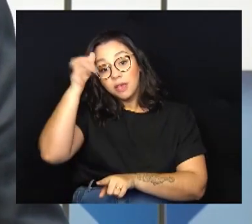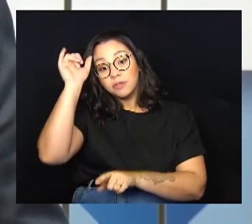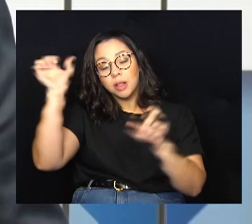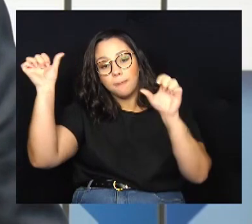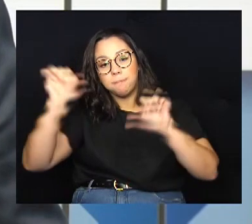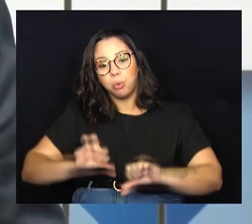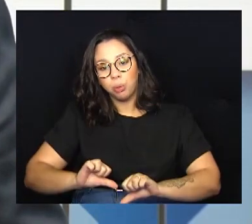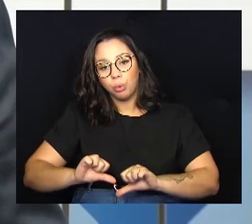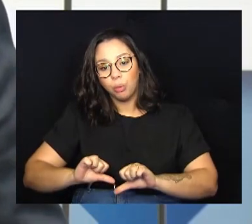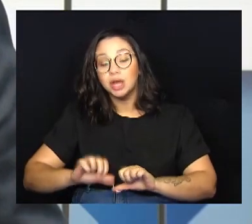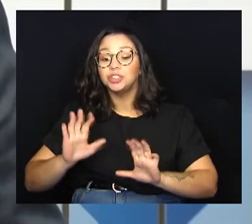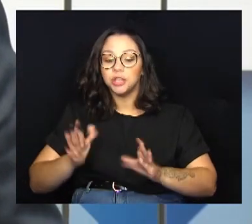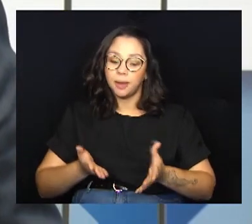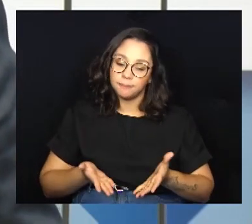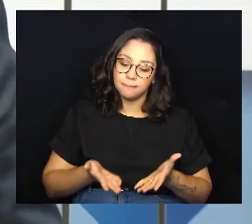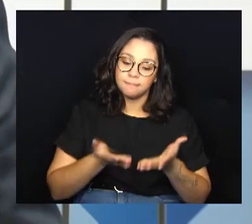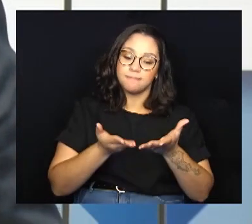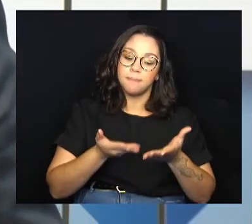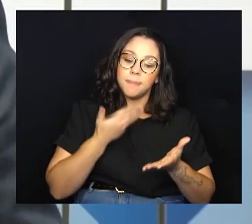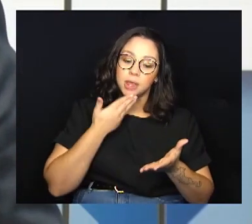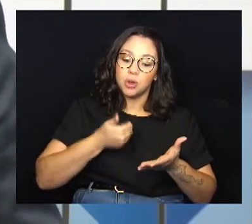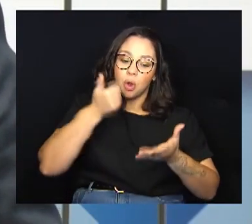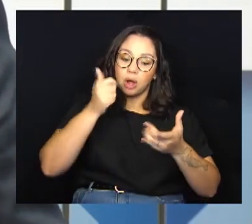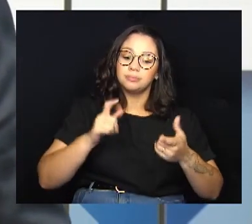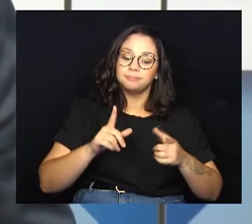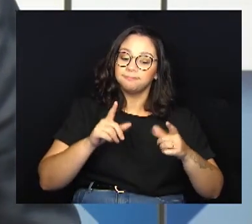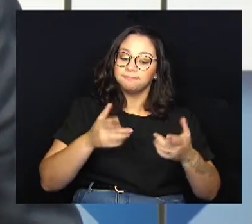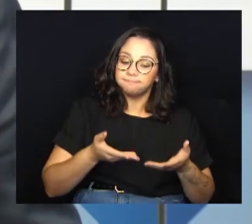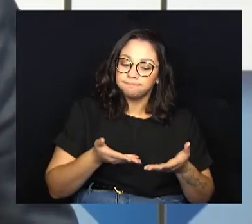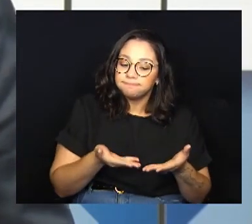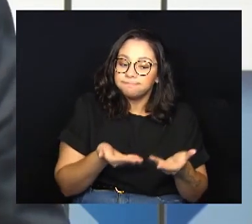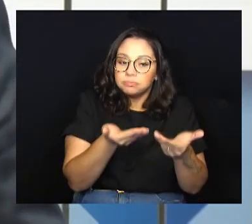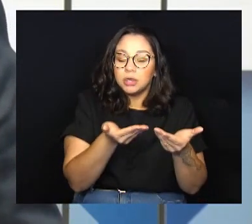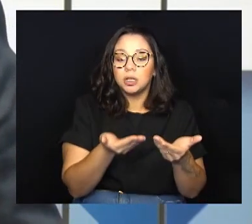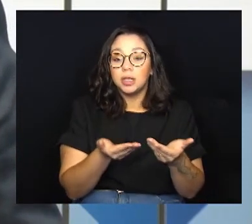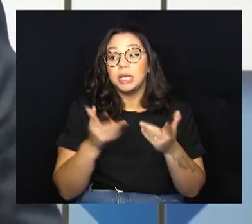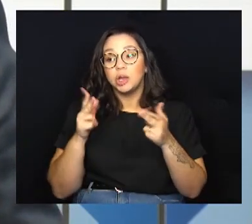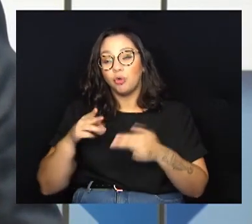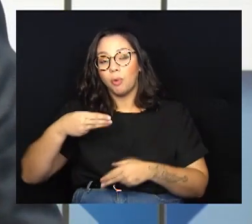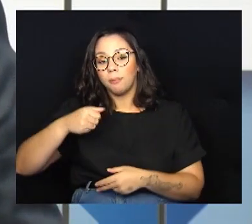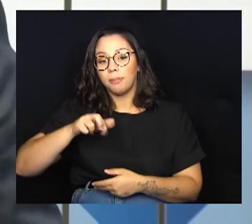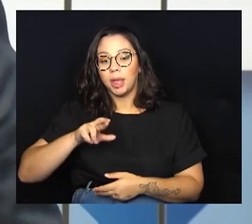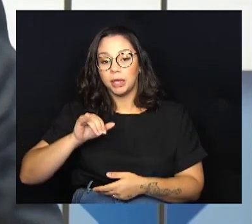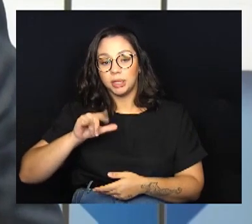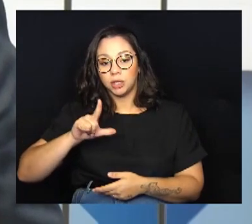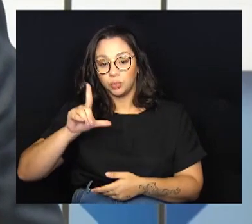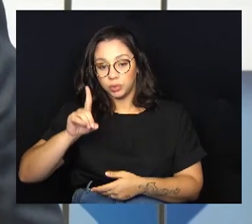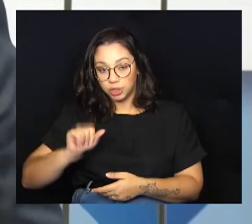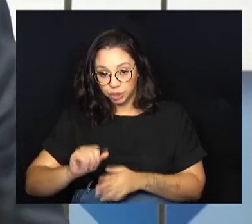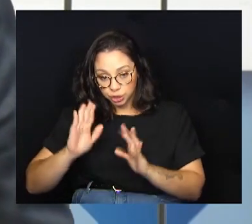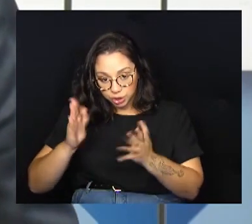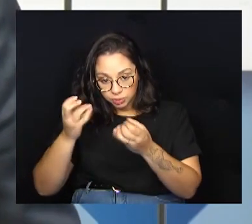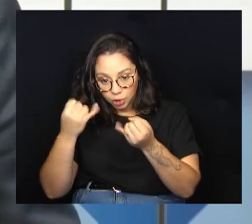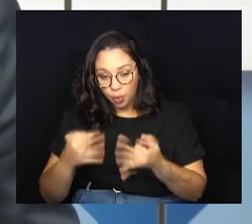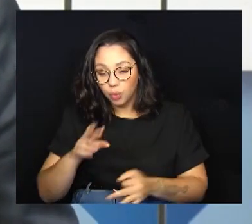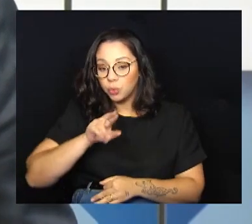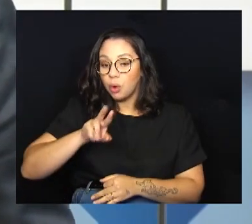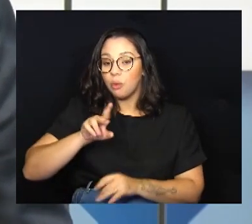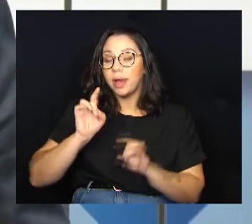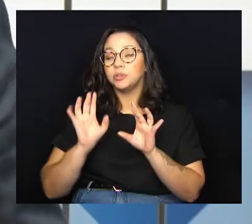dupla entre os alunos, escola e família, né? Esse tripé eu acho muito importante para a gente falar